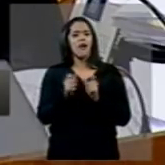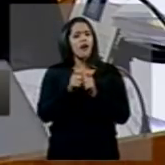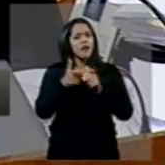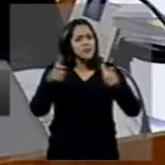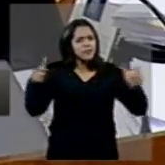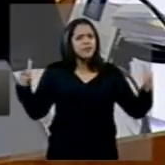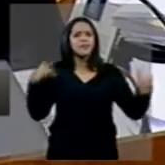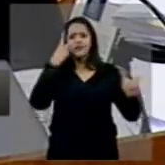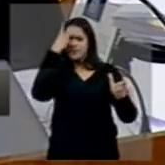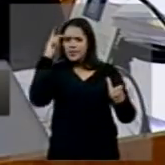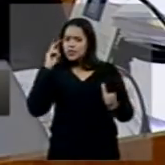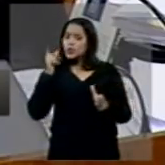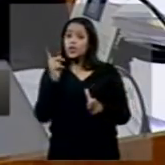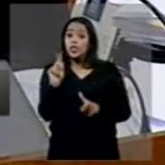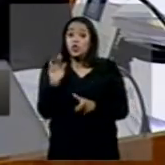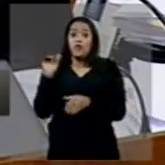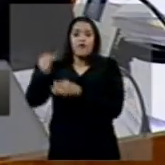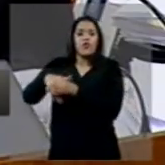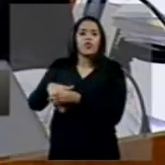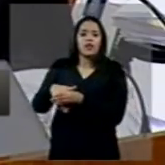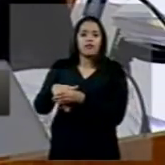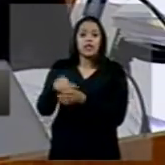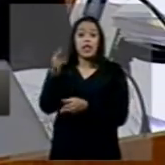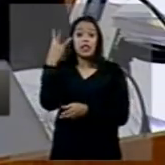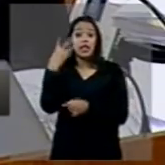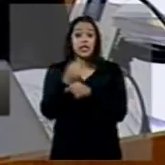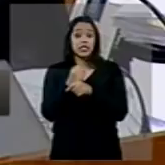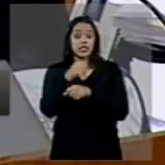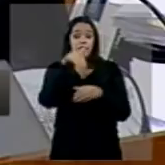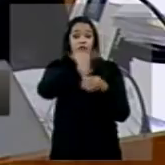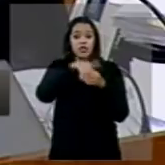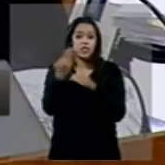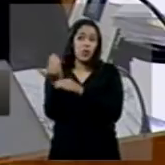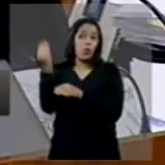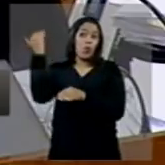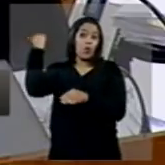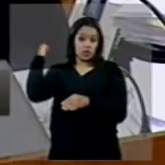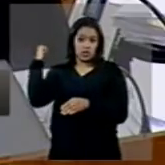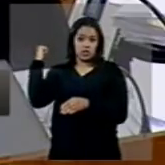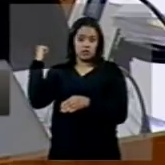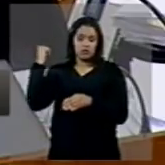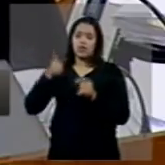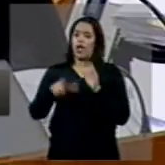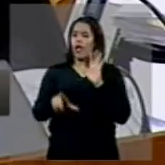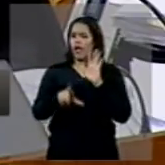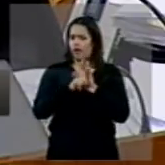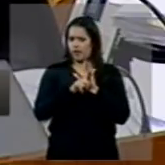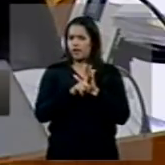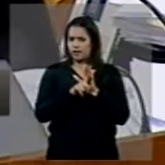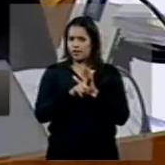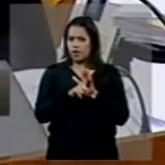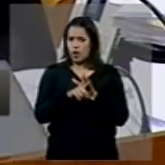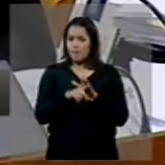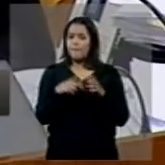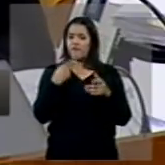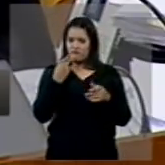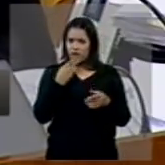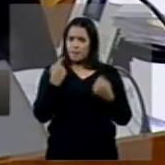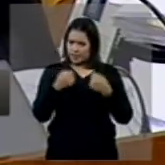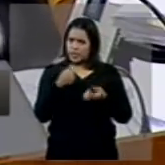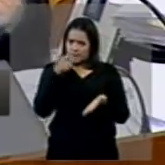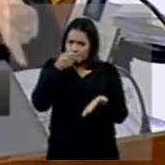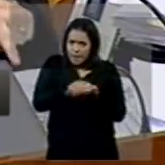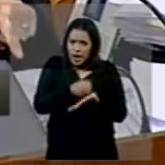ampliar para aqueles que não votaram em 3 eleições consecutivas, e a legislação aqui exige o pagamento de multa